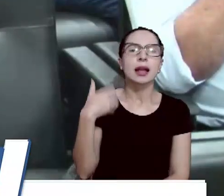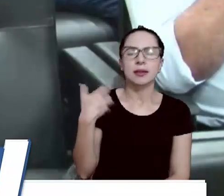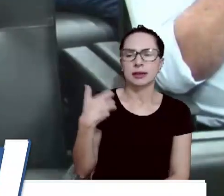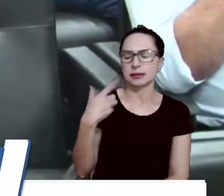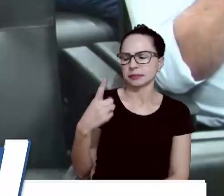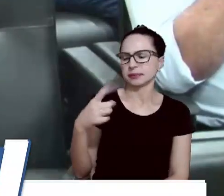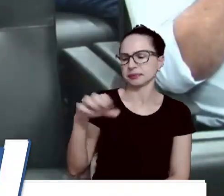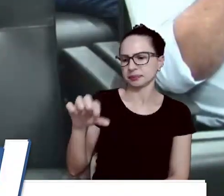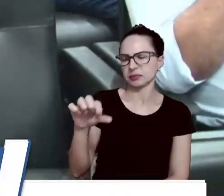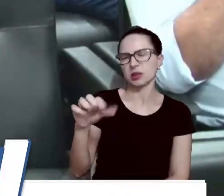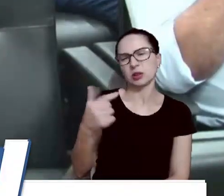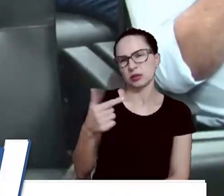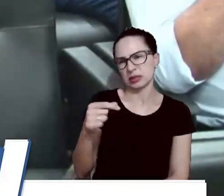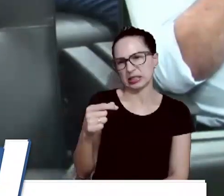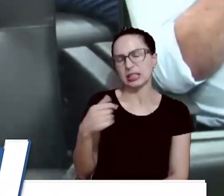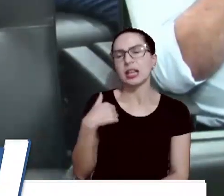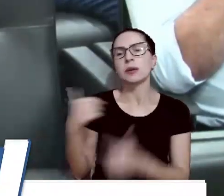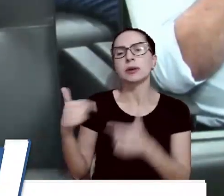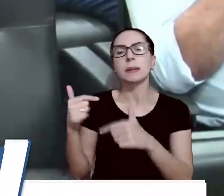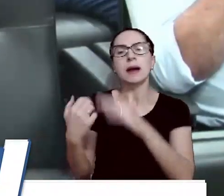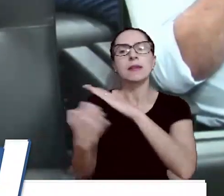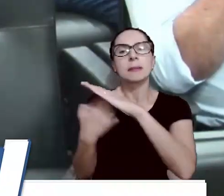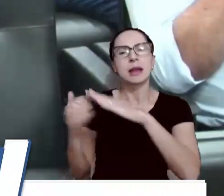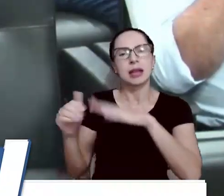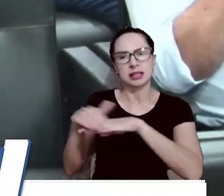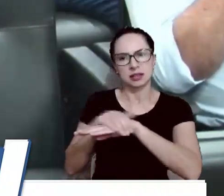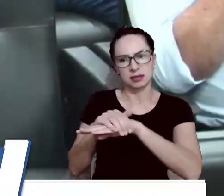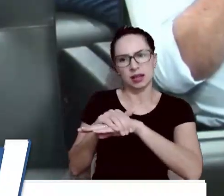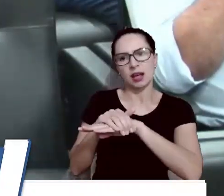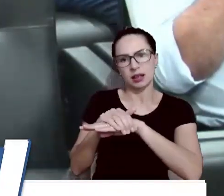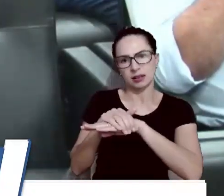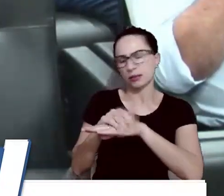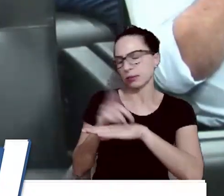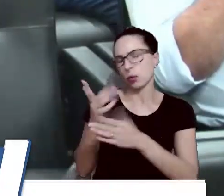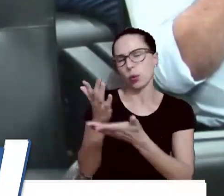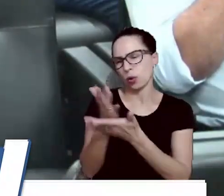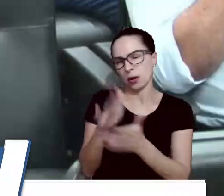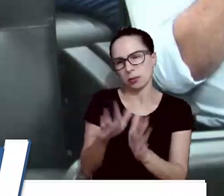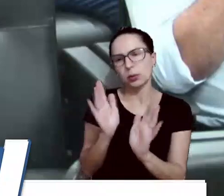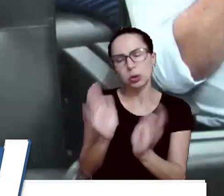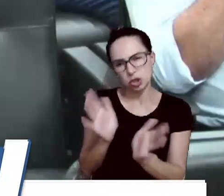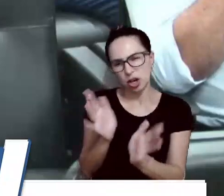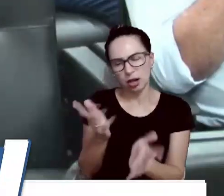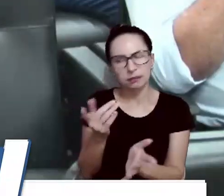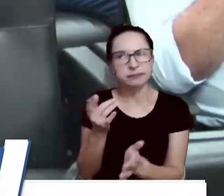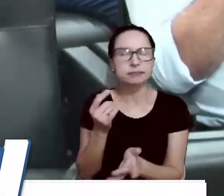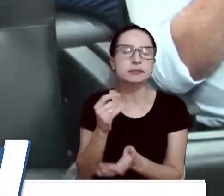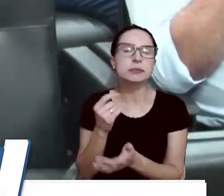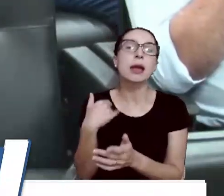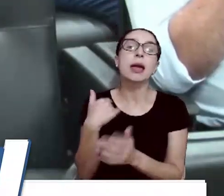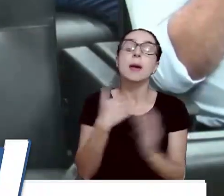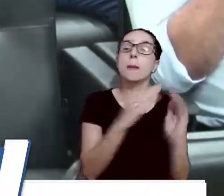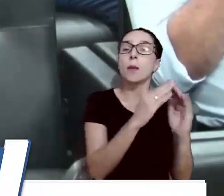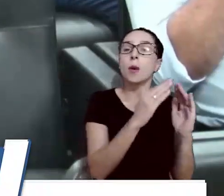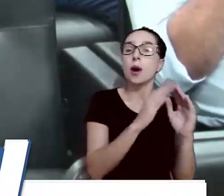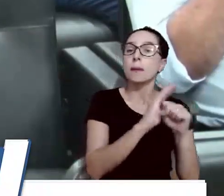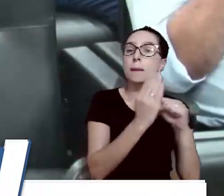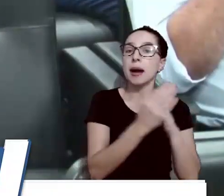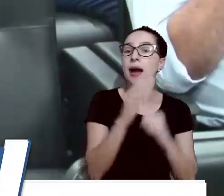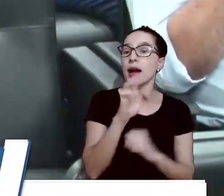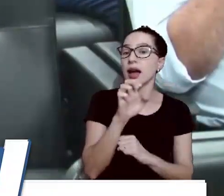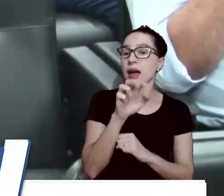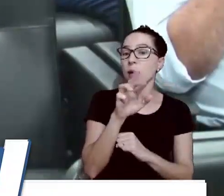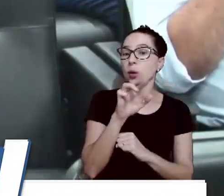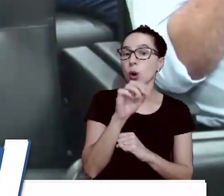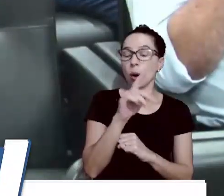eu trabalhava na indústria de calçado, infelizmente ela não existe mais, eu morava na Vila Europa, vinha o ônibus lotado